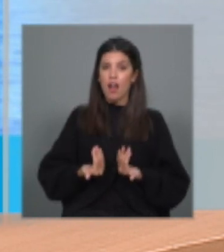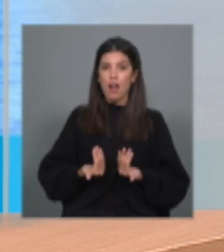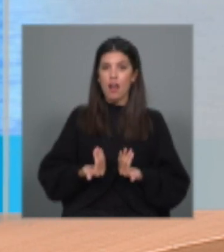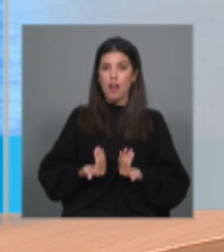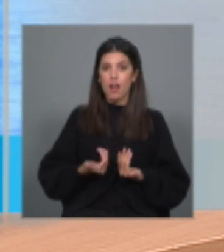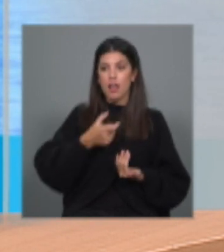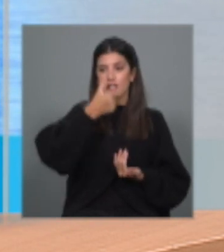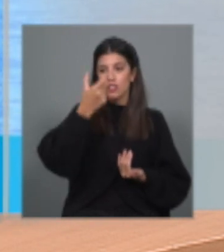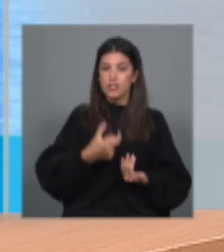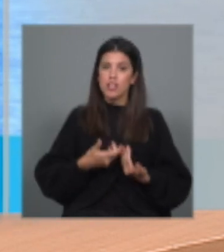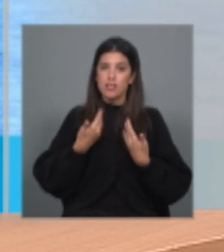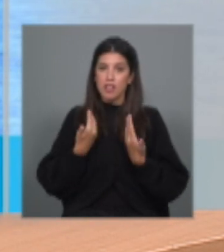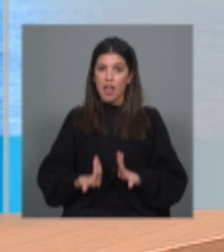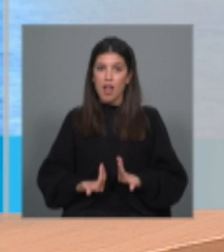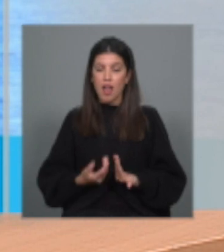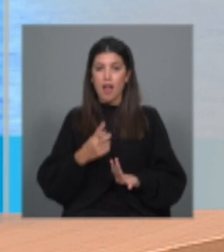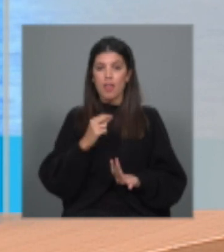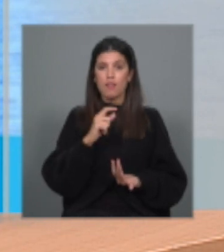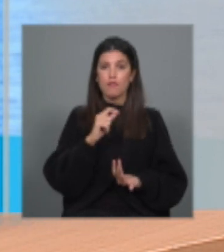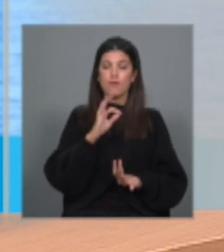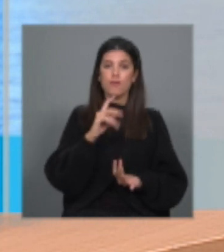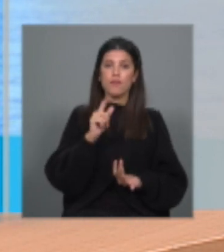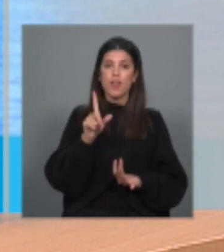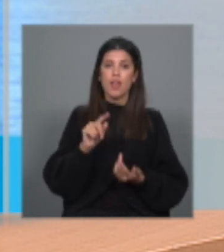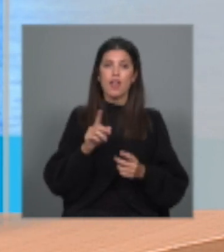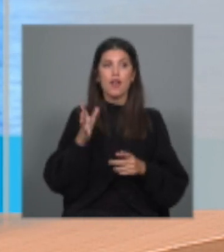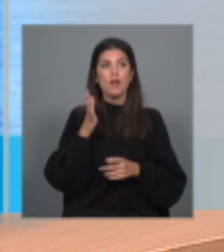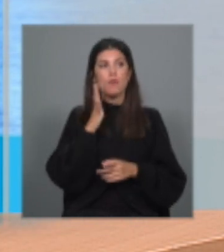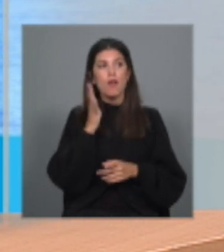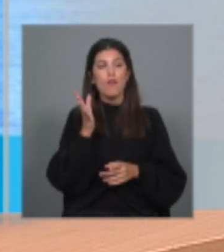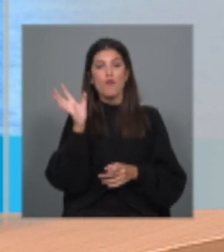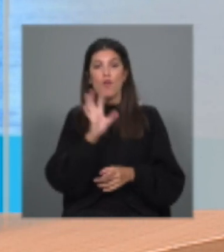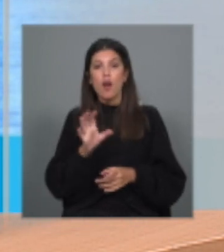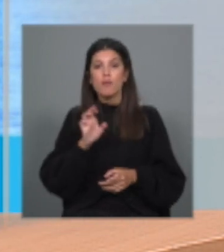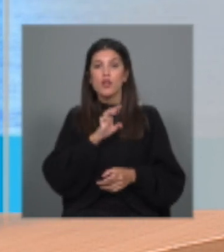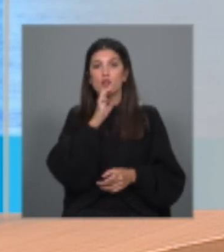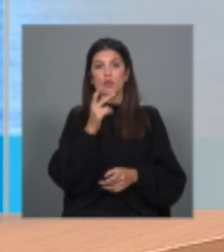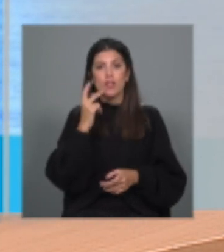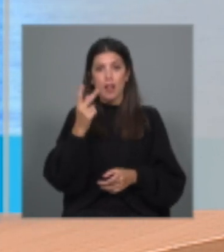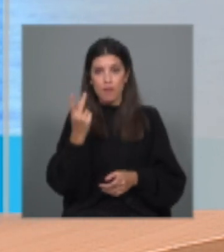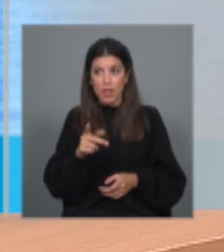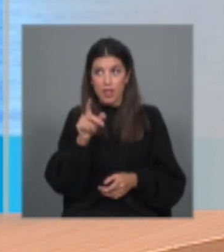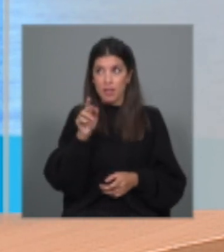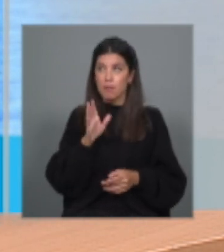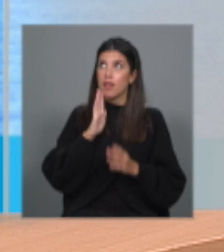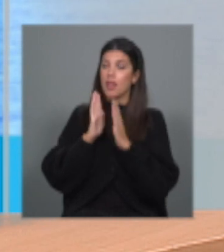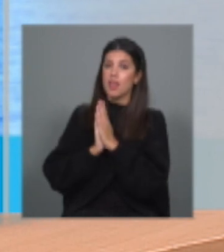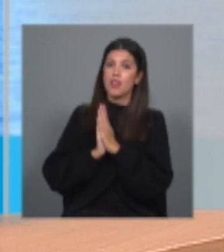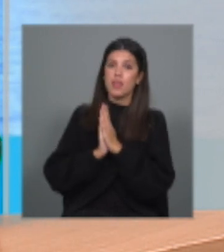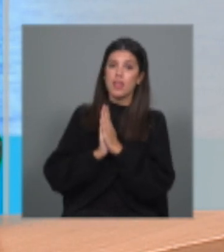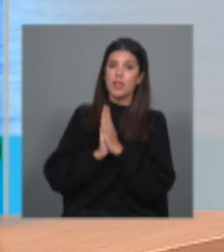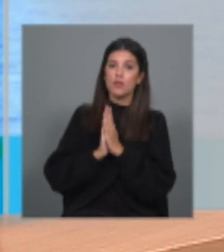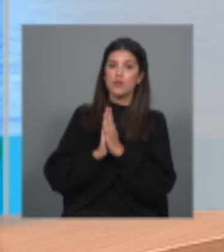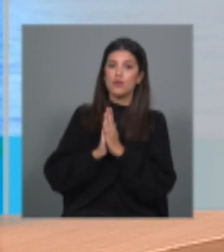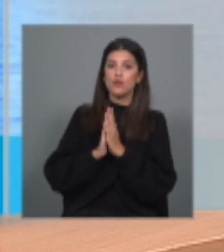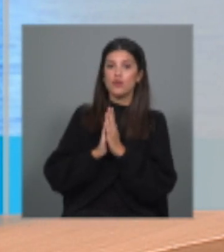humana, cristã e de fé é uma procura de responder à vida, e para quem é crente, a Deus e àquilo que Deus vai suscitando